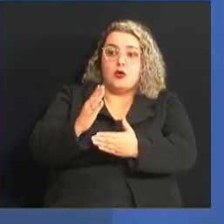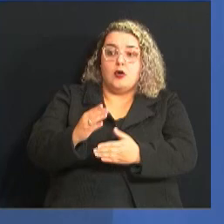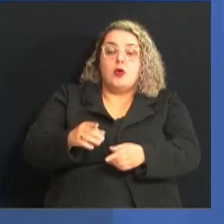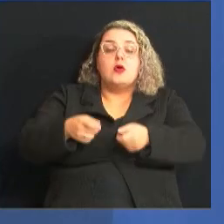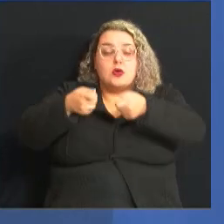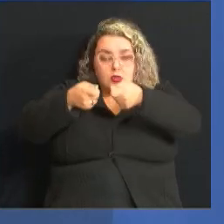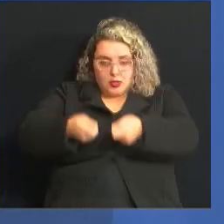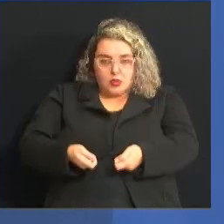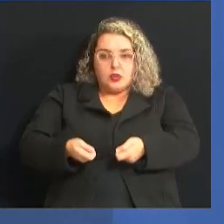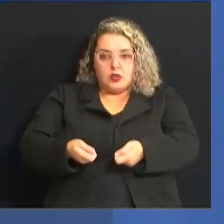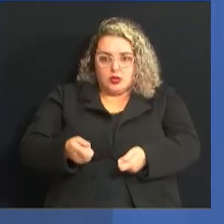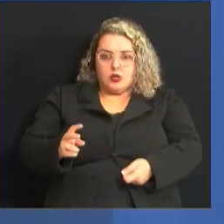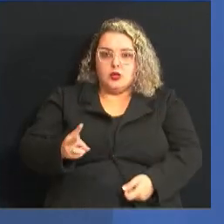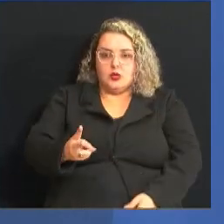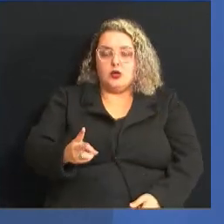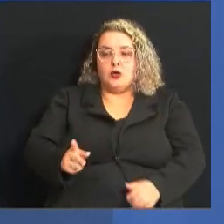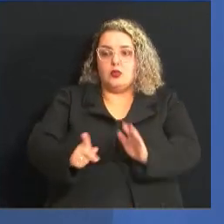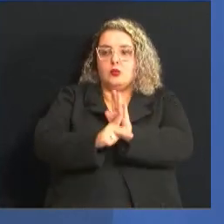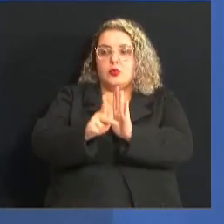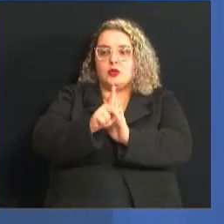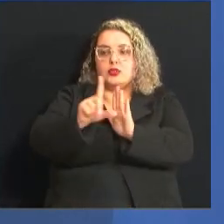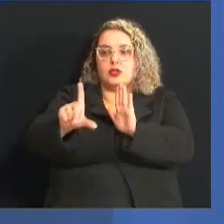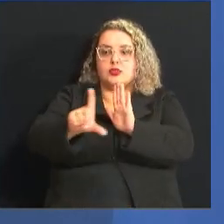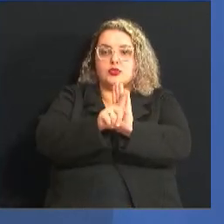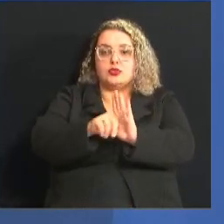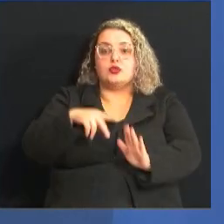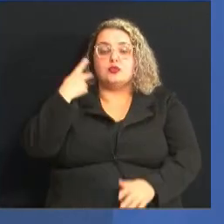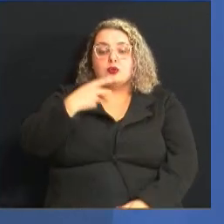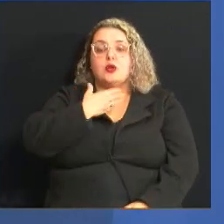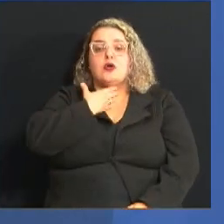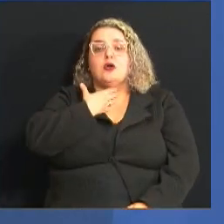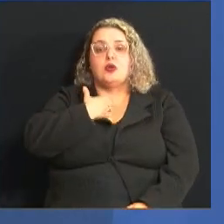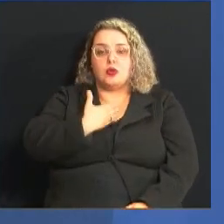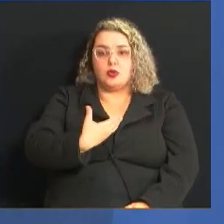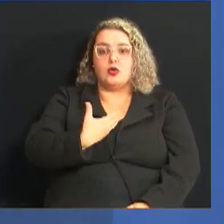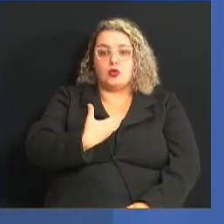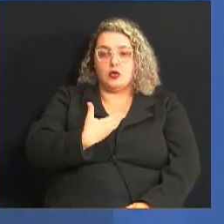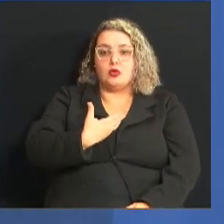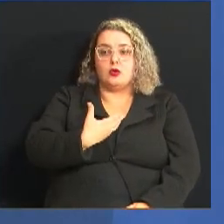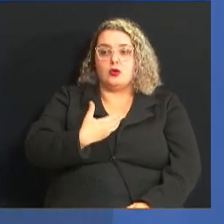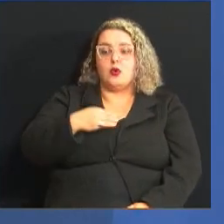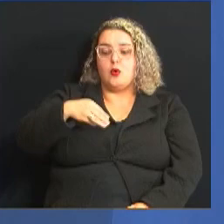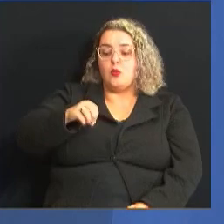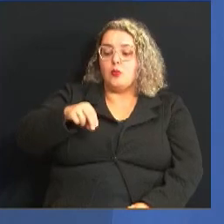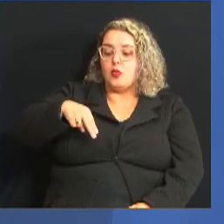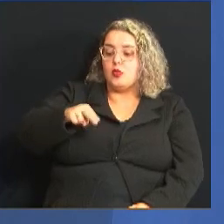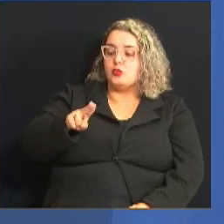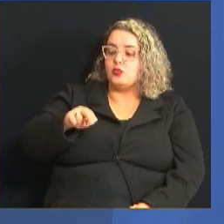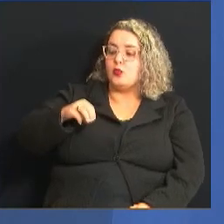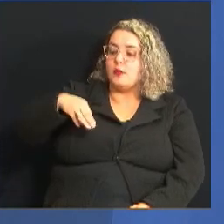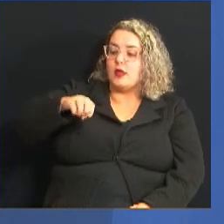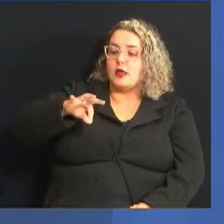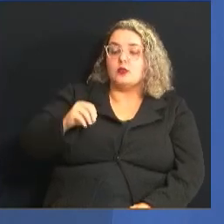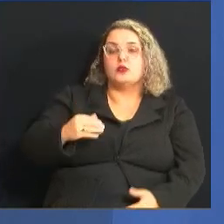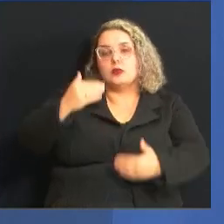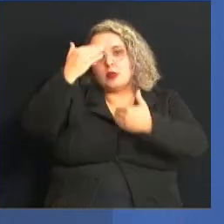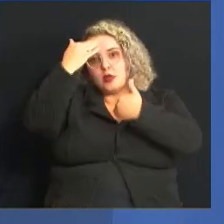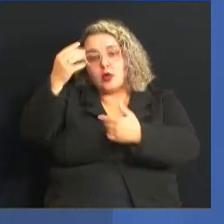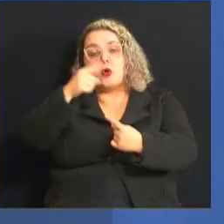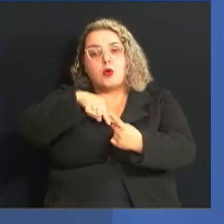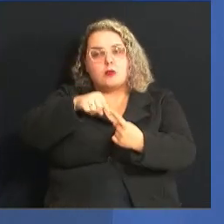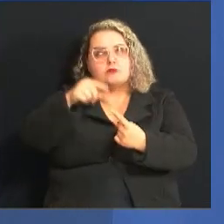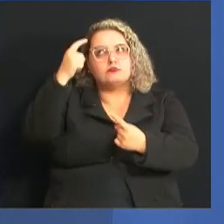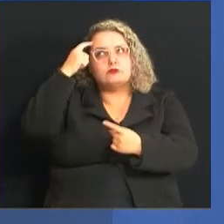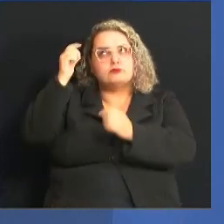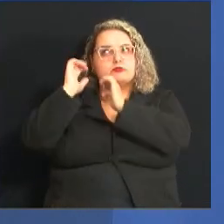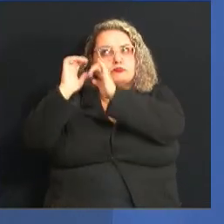definitiva o projeto de lei de autoria do vereador Carmo Luiz, que institui o monumento Gratidão. O objetivo é refletir o